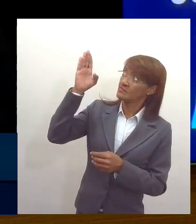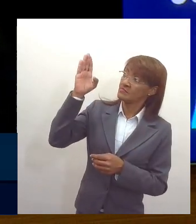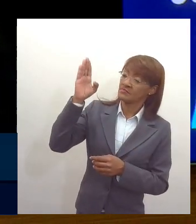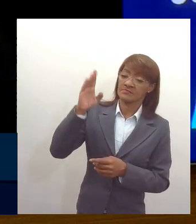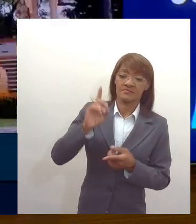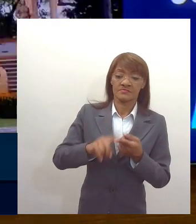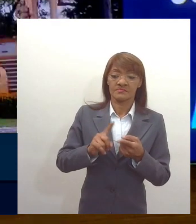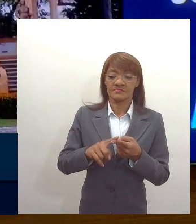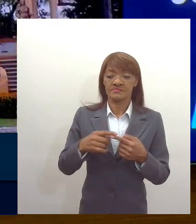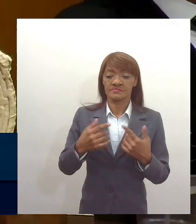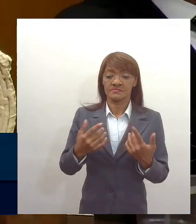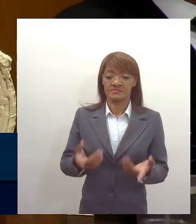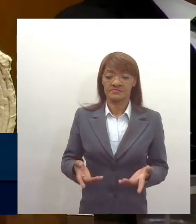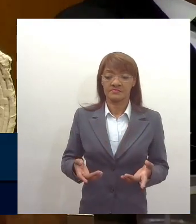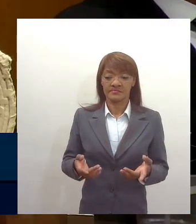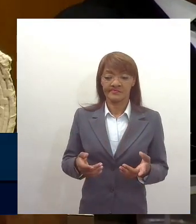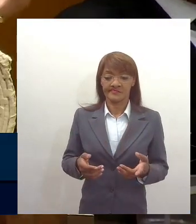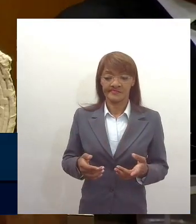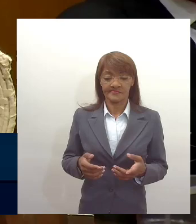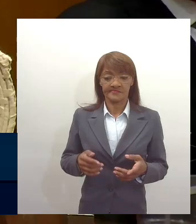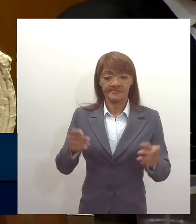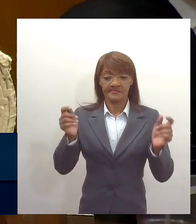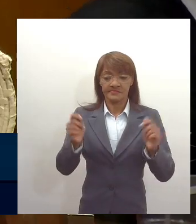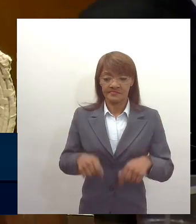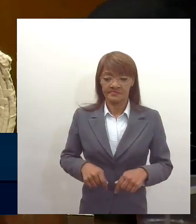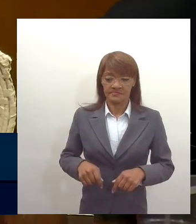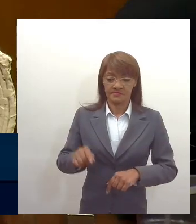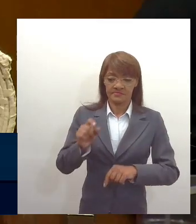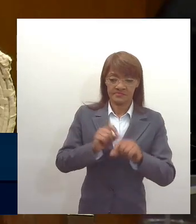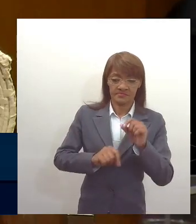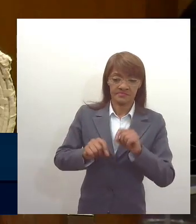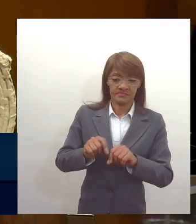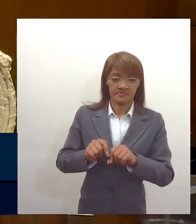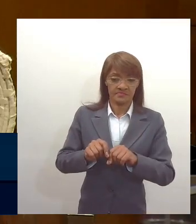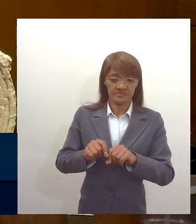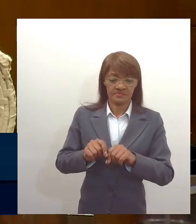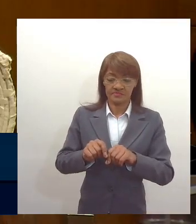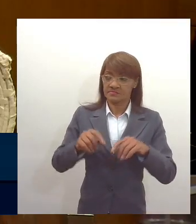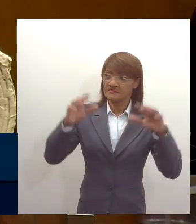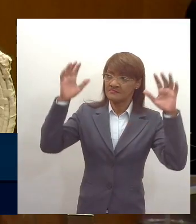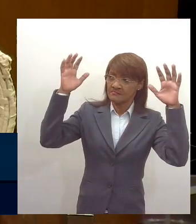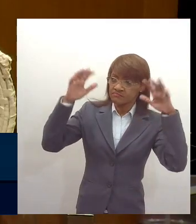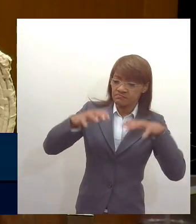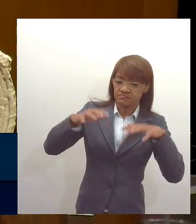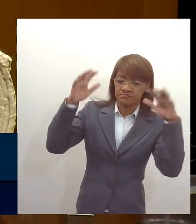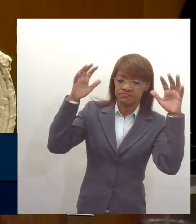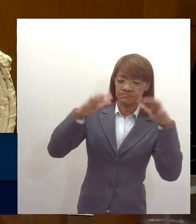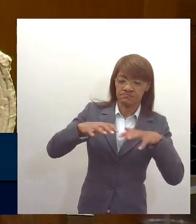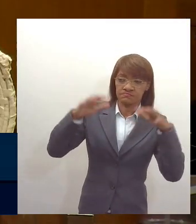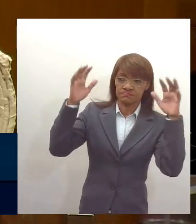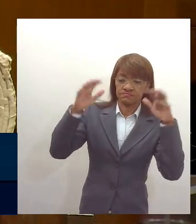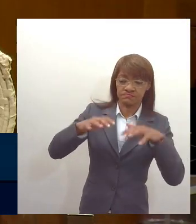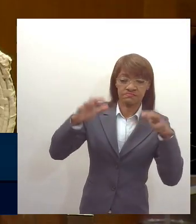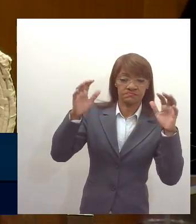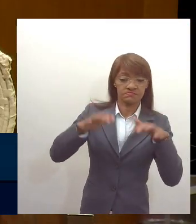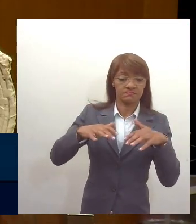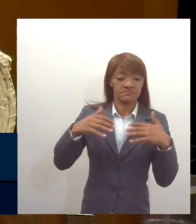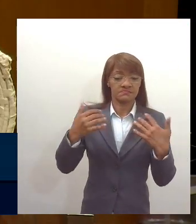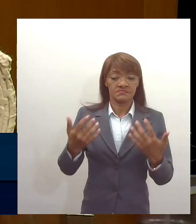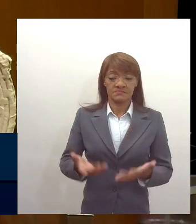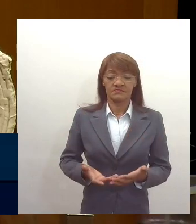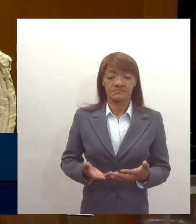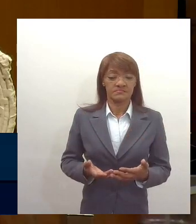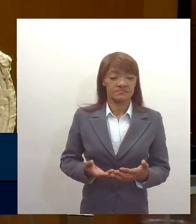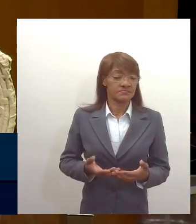de asfaltar, porque quando chove, os filhos acabam não tendo nem possibilidade de